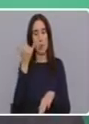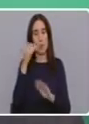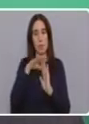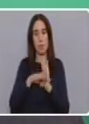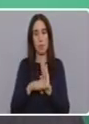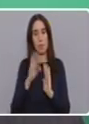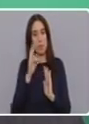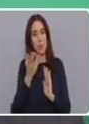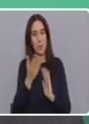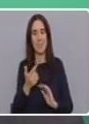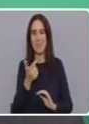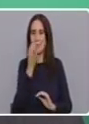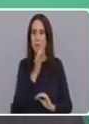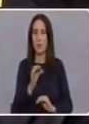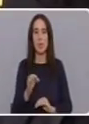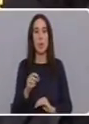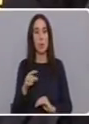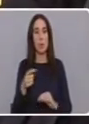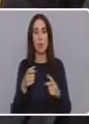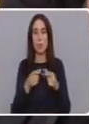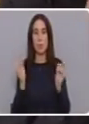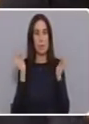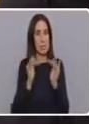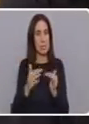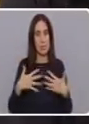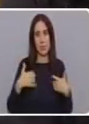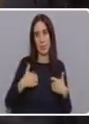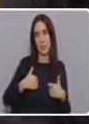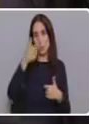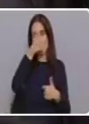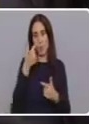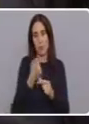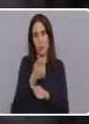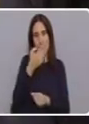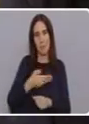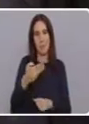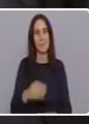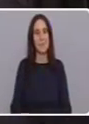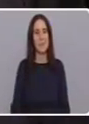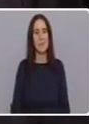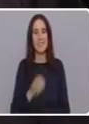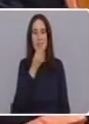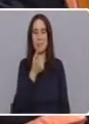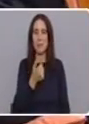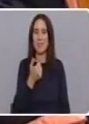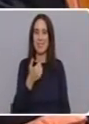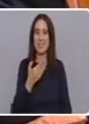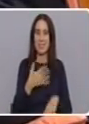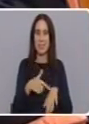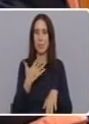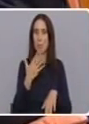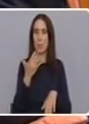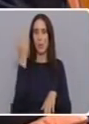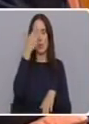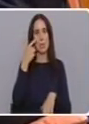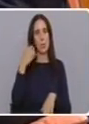também o 5 para a meia-noite. Que maravilha. E não vão hoje à bilheteira, comprem para sexta, sábado e domingo, esta semana. Muito bem, a não perder o 5 para a meia-noite. Todas as quintas, hoje